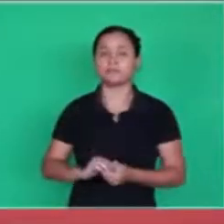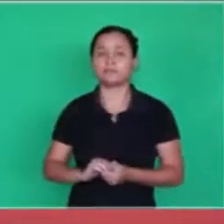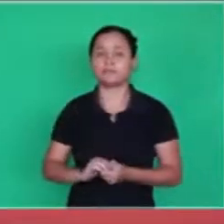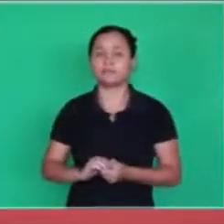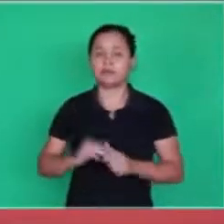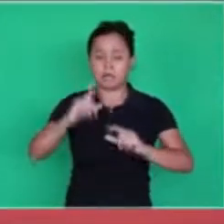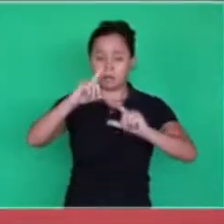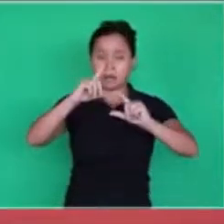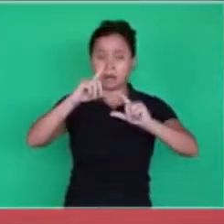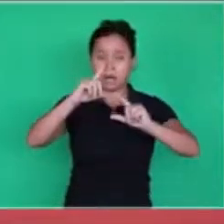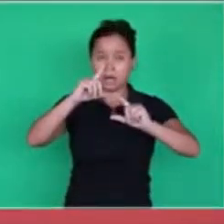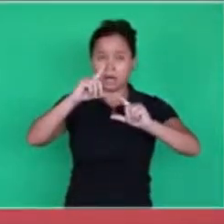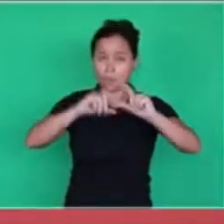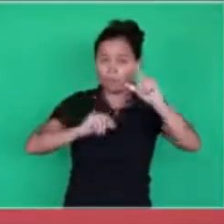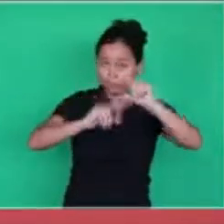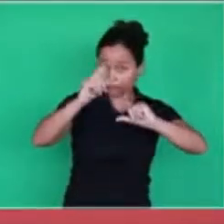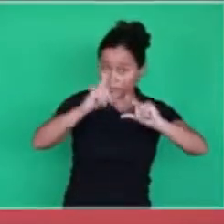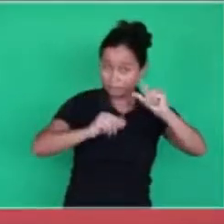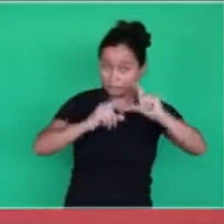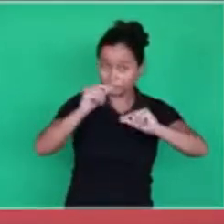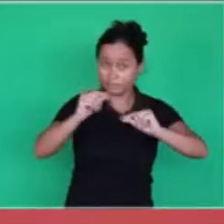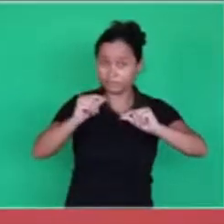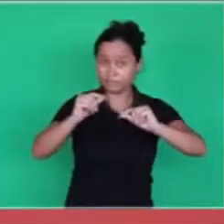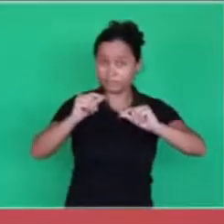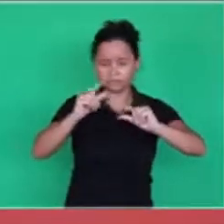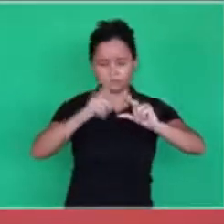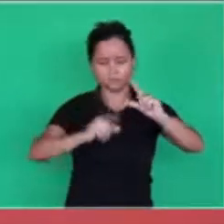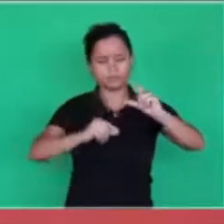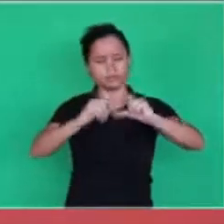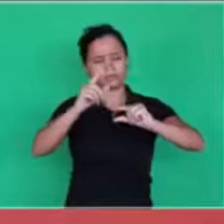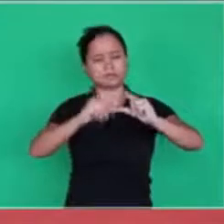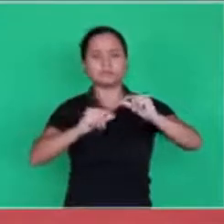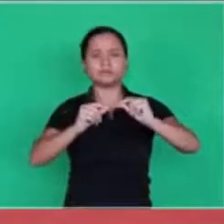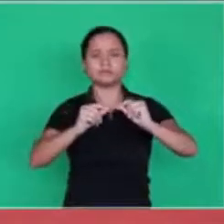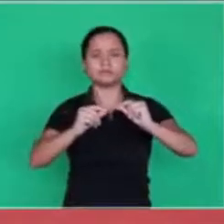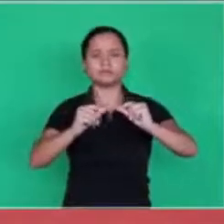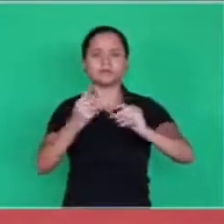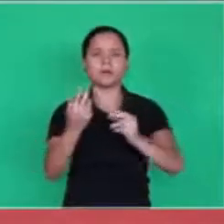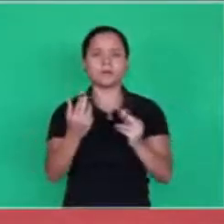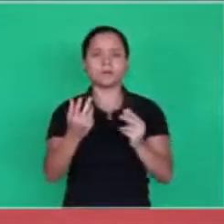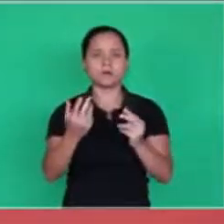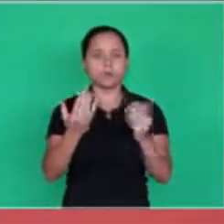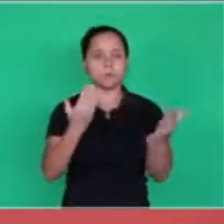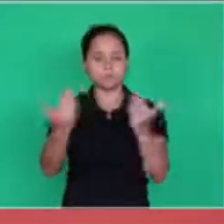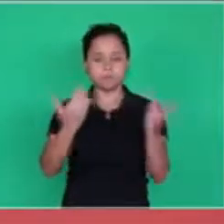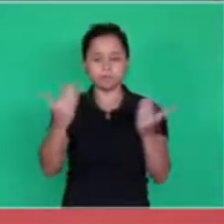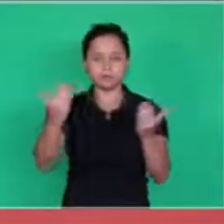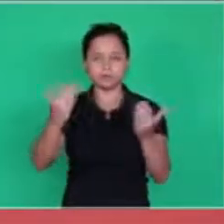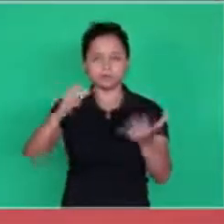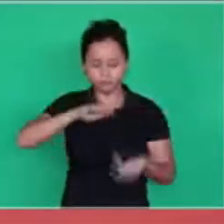200 vezes uma estrela, o tamanho da Terra, só uma estrela.